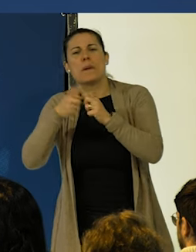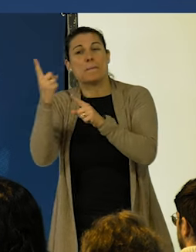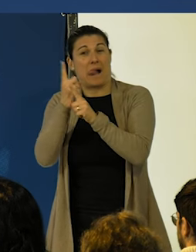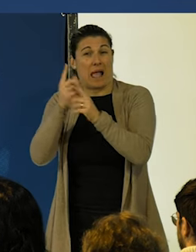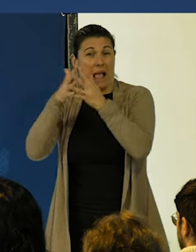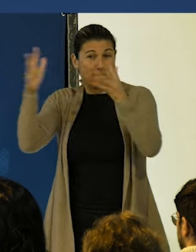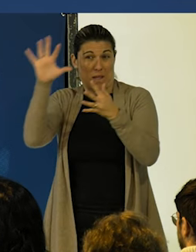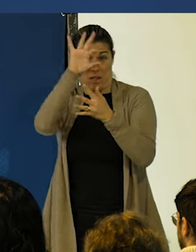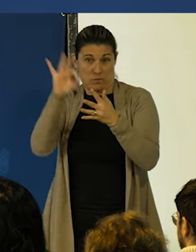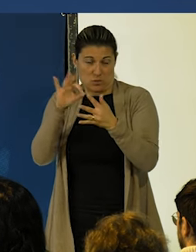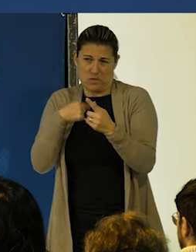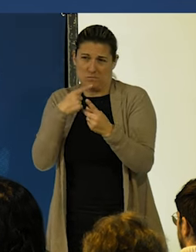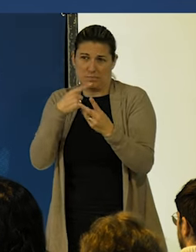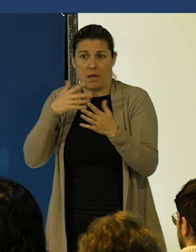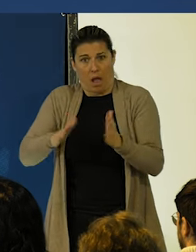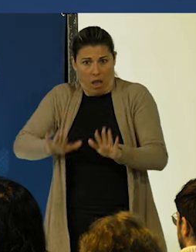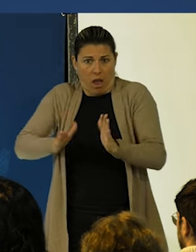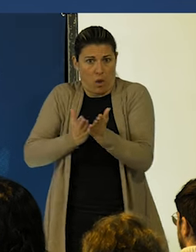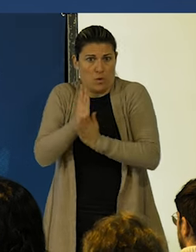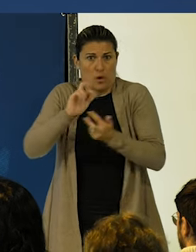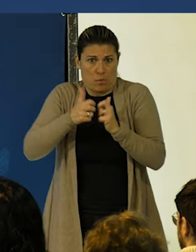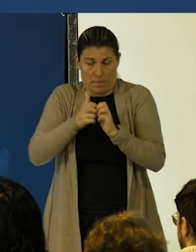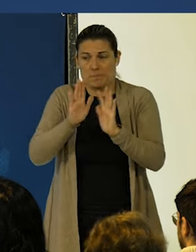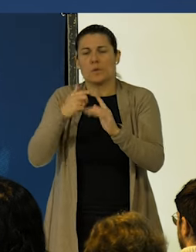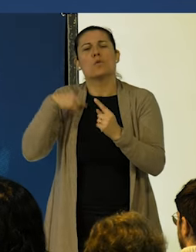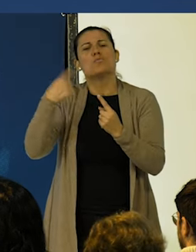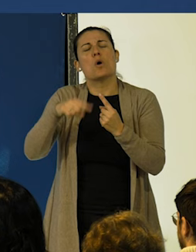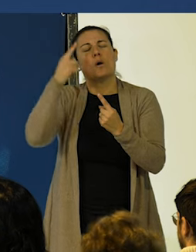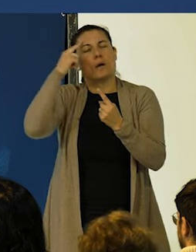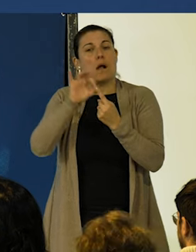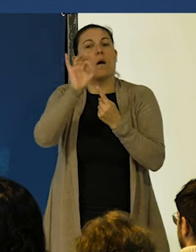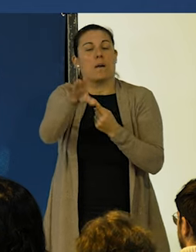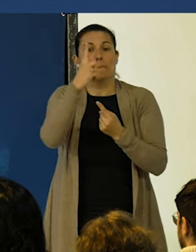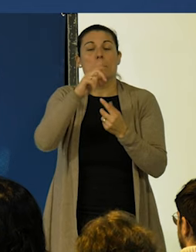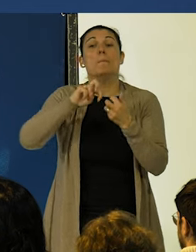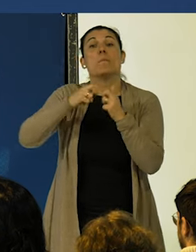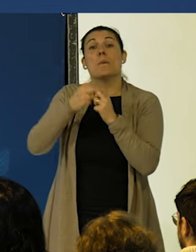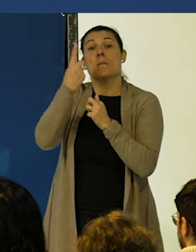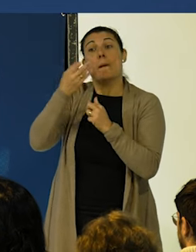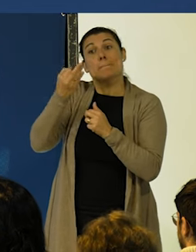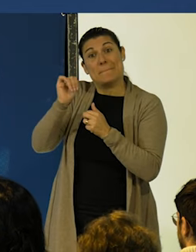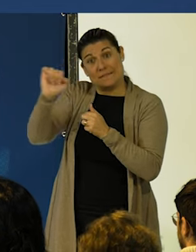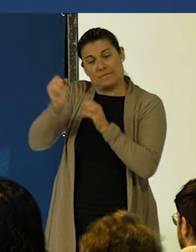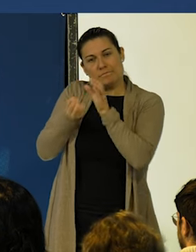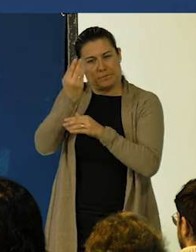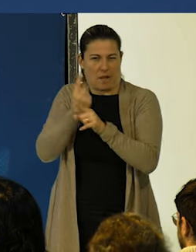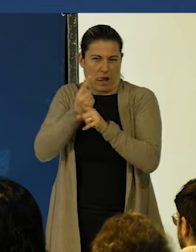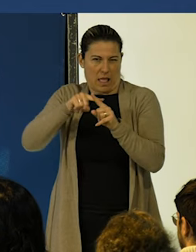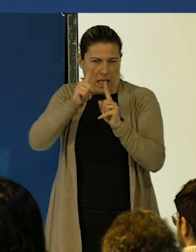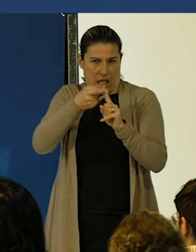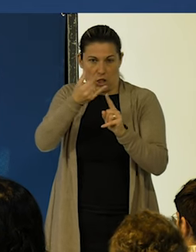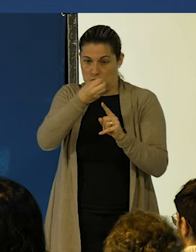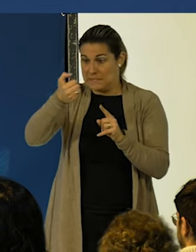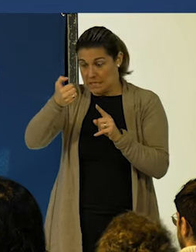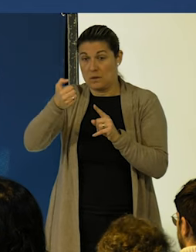maioria absoluta, porque ainda hoje atormentam o país. Lembro apenas do primeiro problema que o PS criou em 2005, quase no